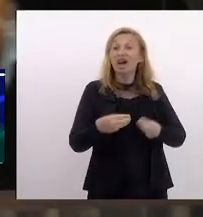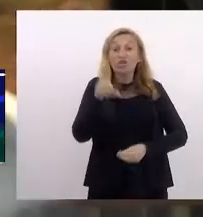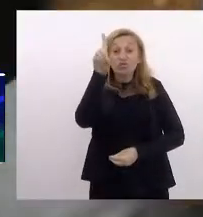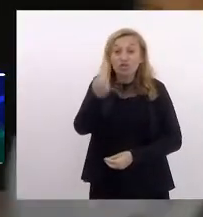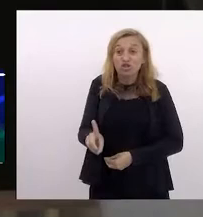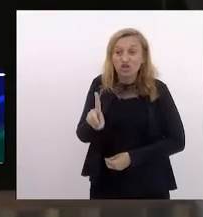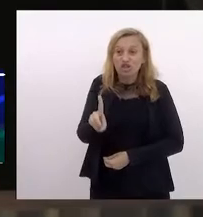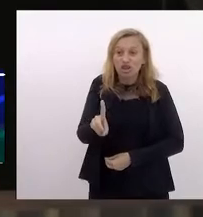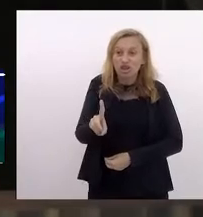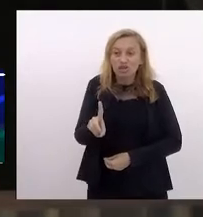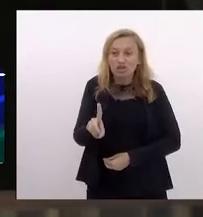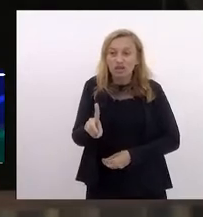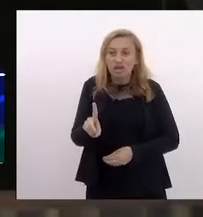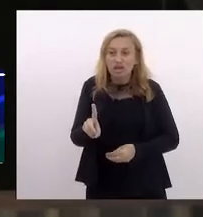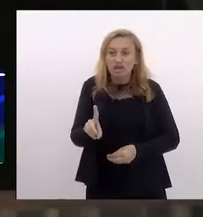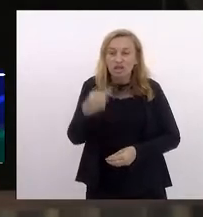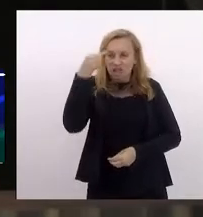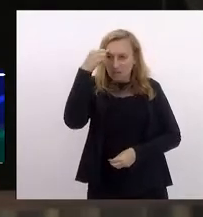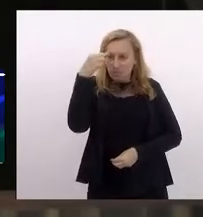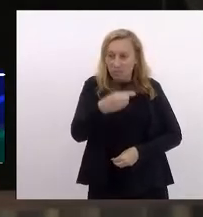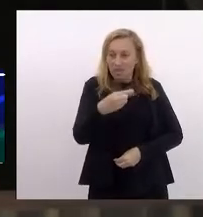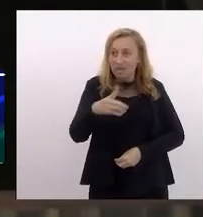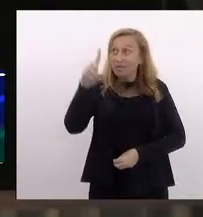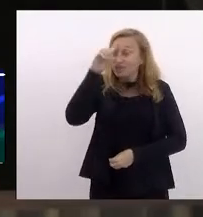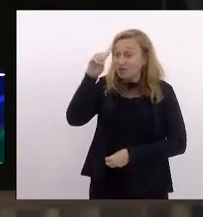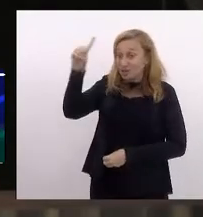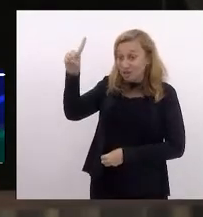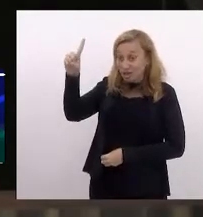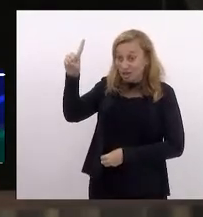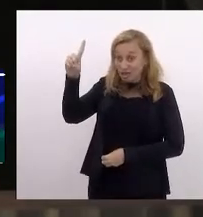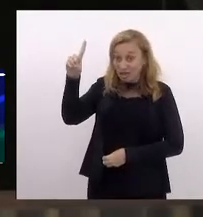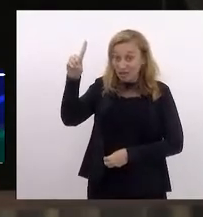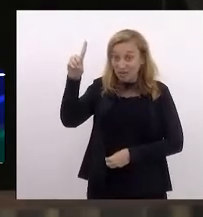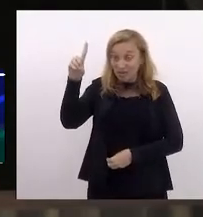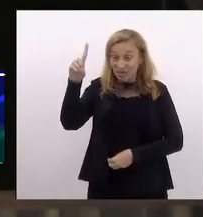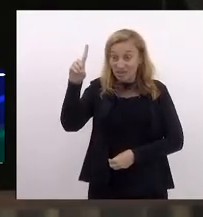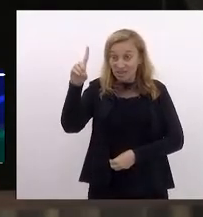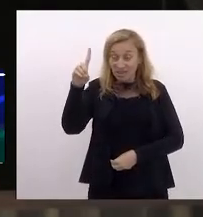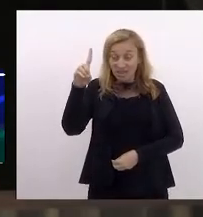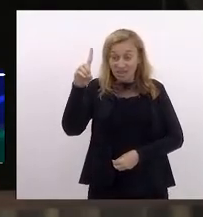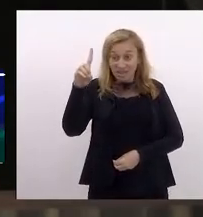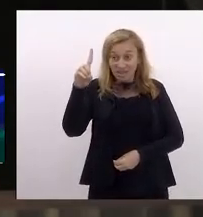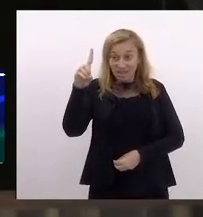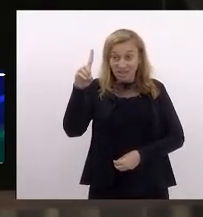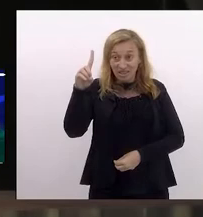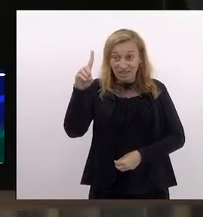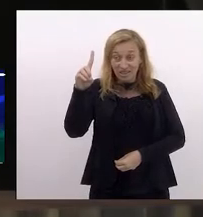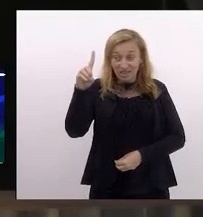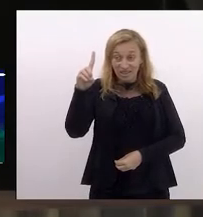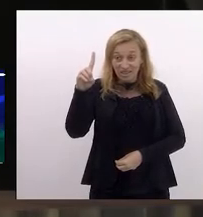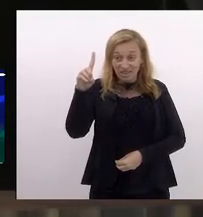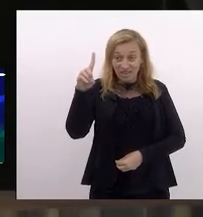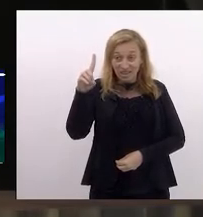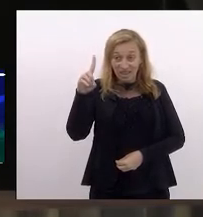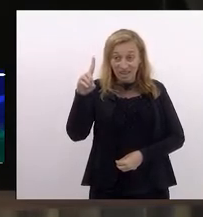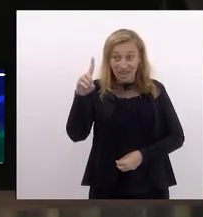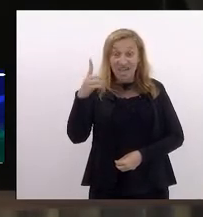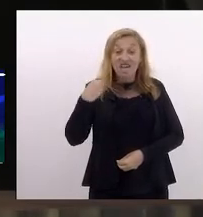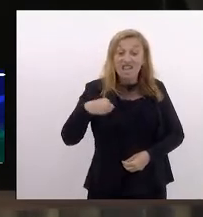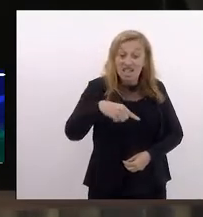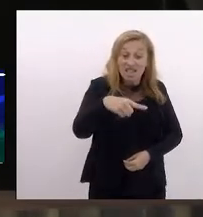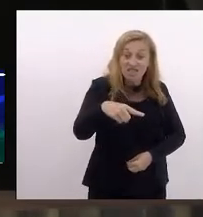que o mandamento de Deus o indigitado Tudo bem tu mandamento que Deus que diz